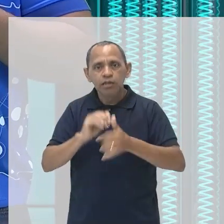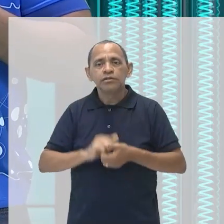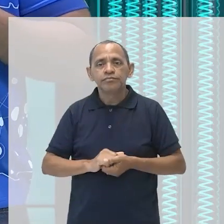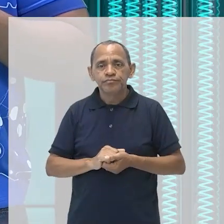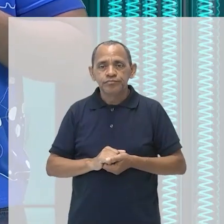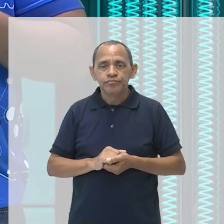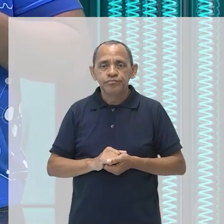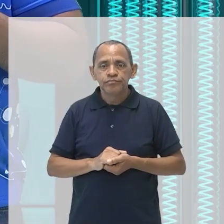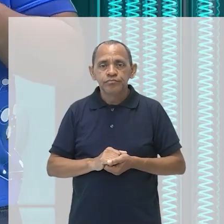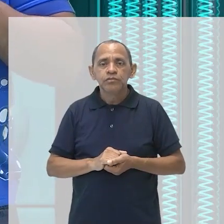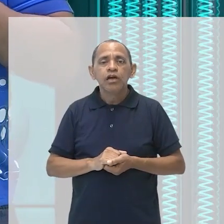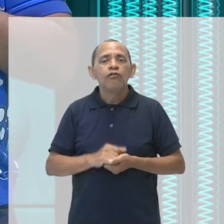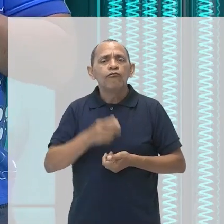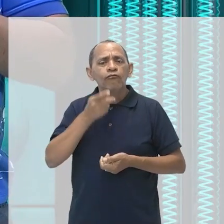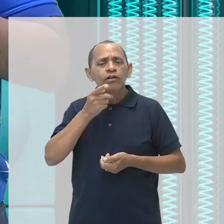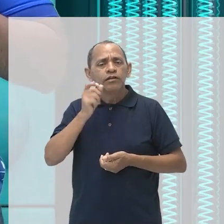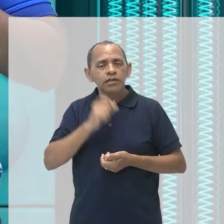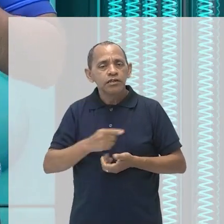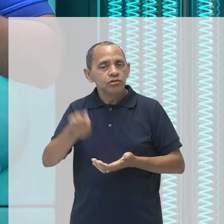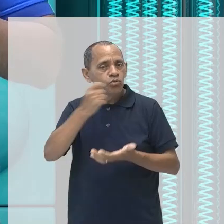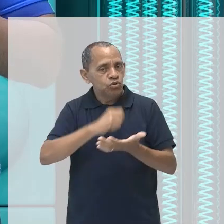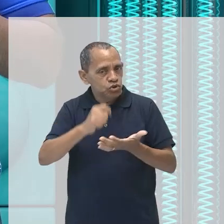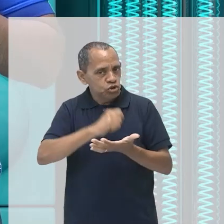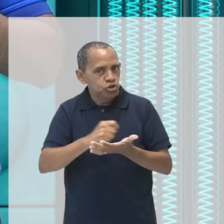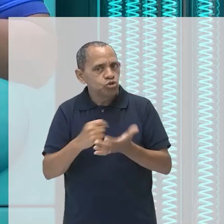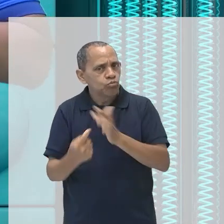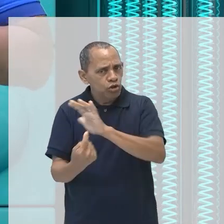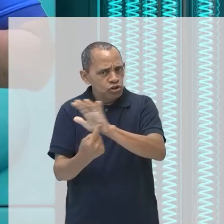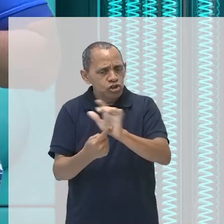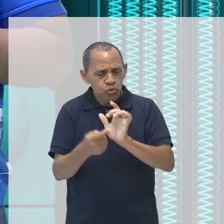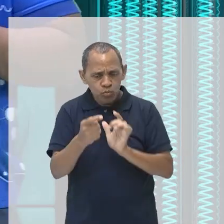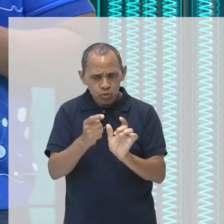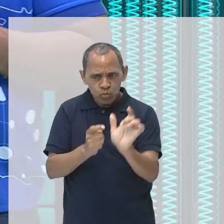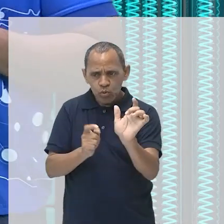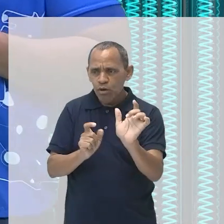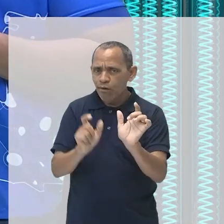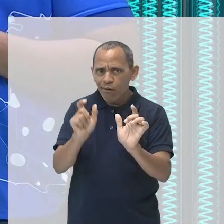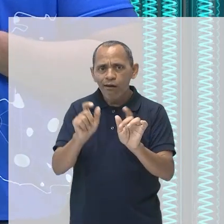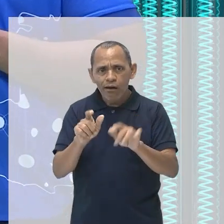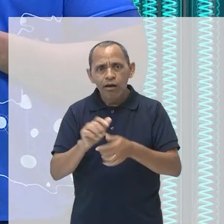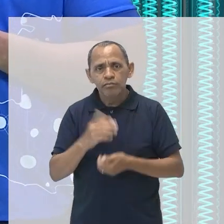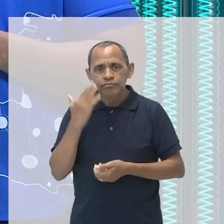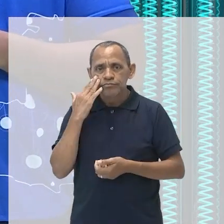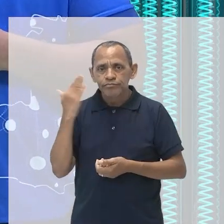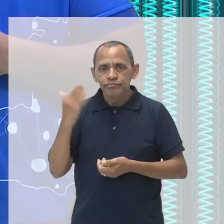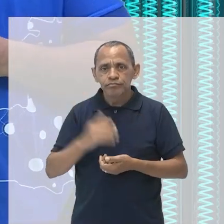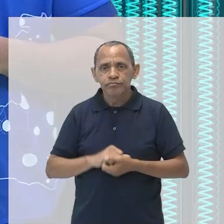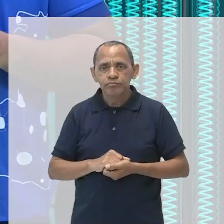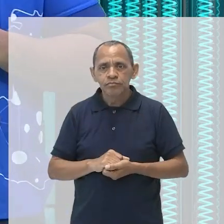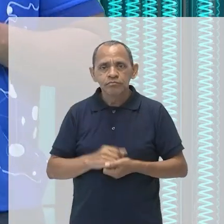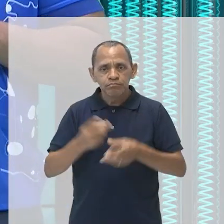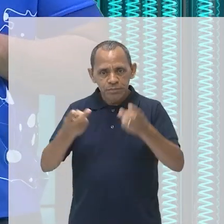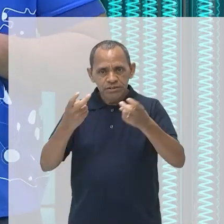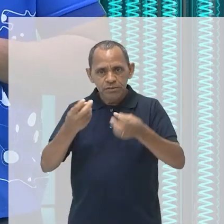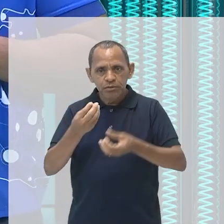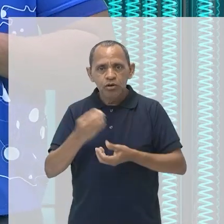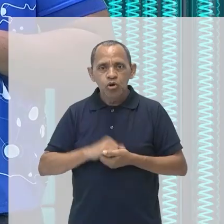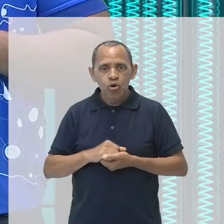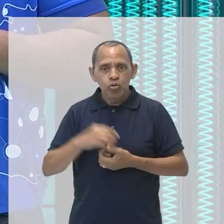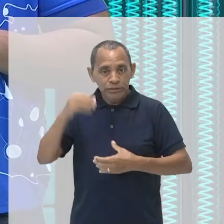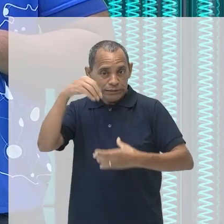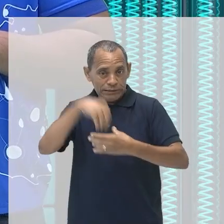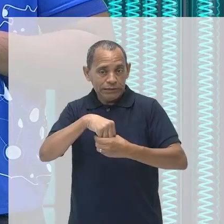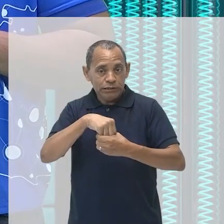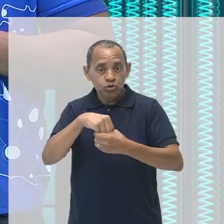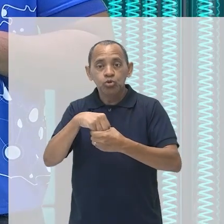do escrito, realmente do escrito que apareceu. As palavras flutuantes, vamos observar como elas aparecem no nosso texto.